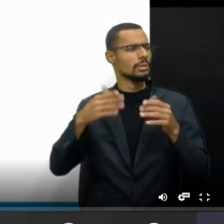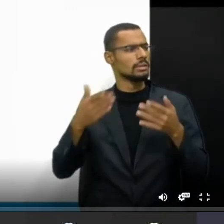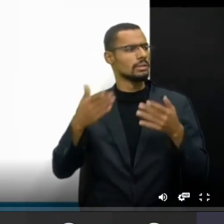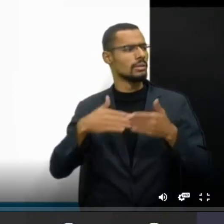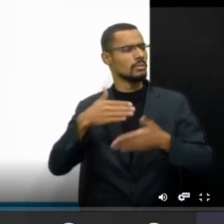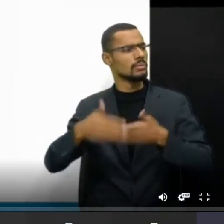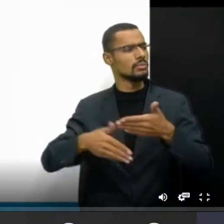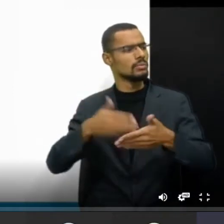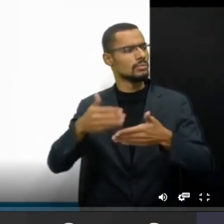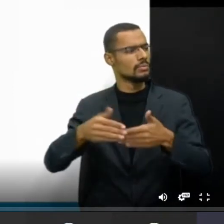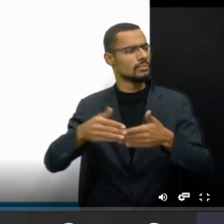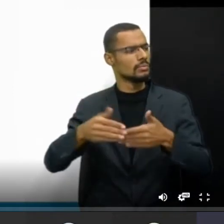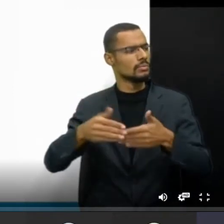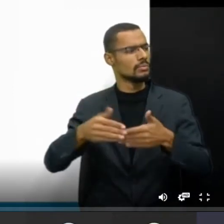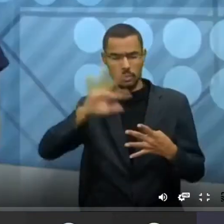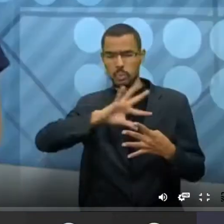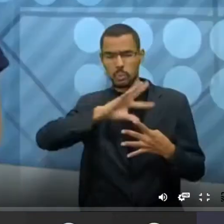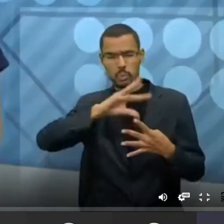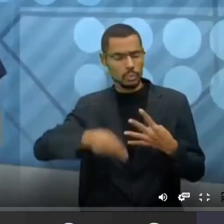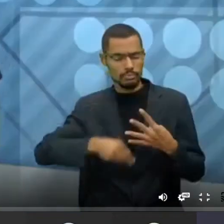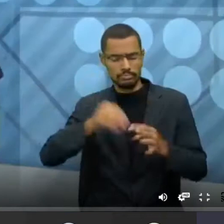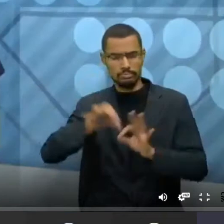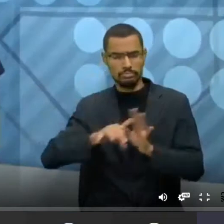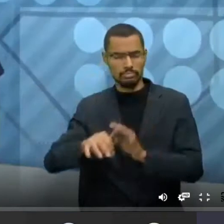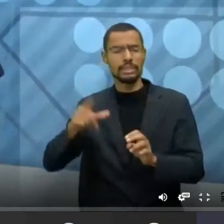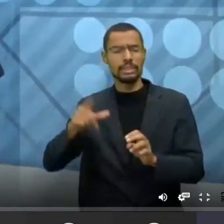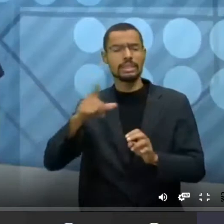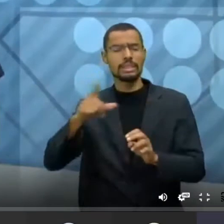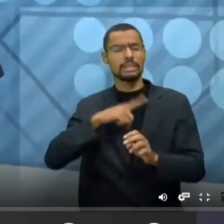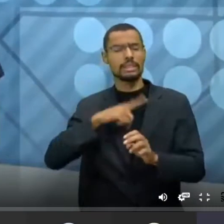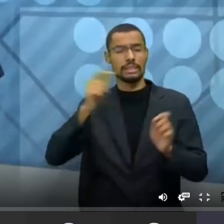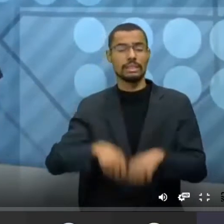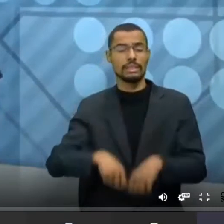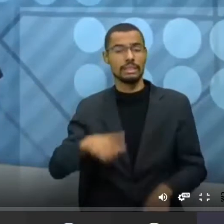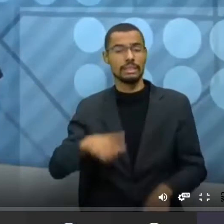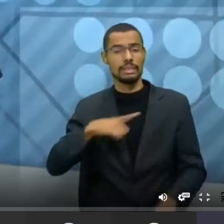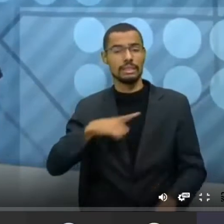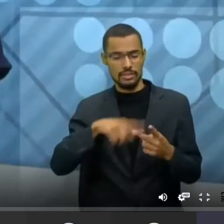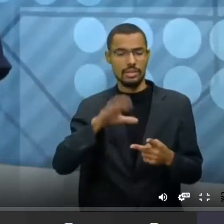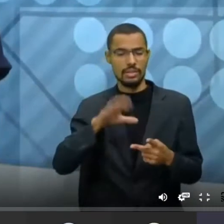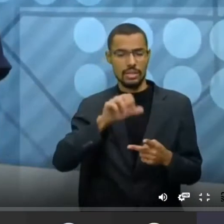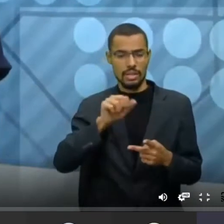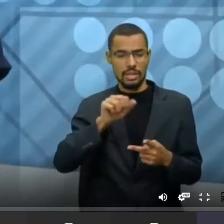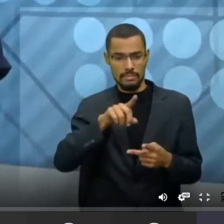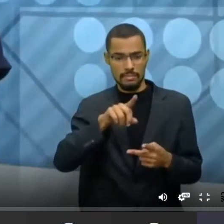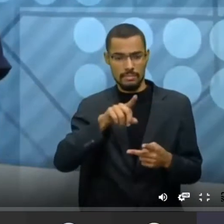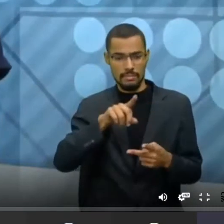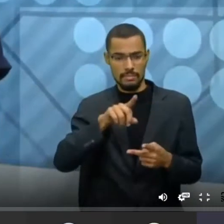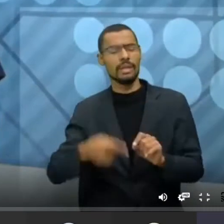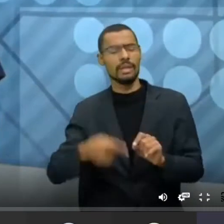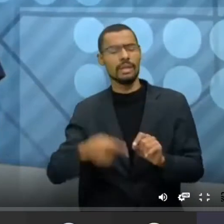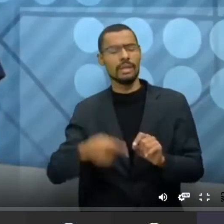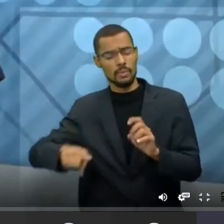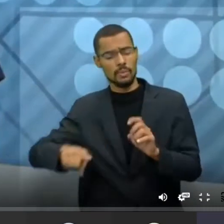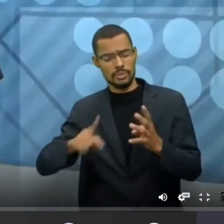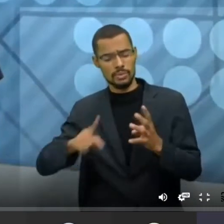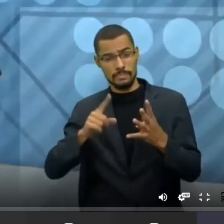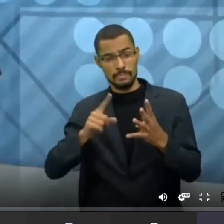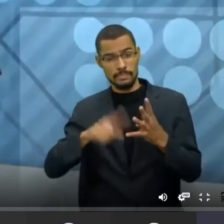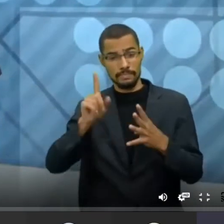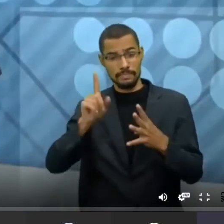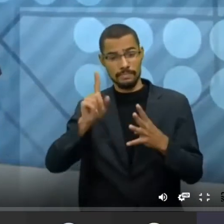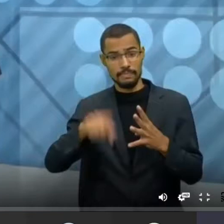de observação da lâmina de esôfago. As estruturas, elas possuem fibras musculares, elas são uma terceira camada,